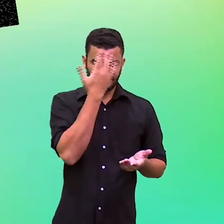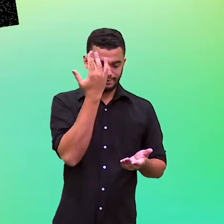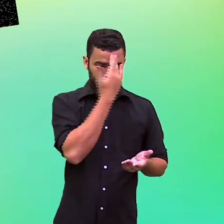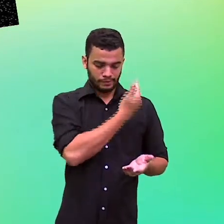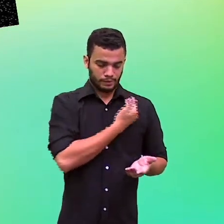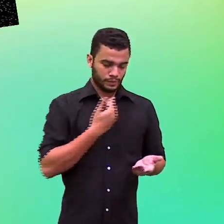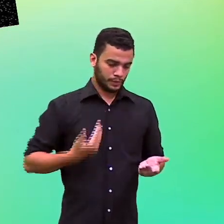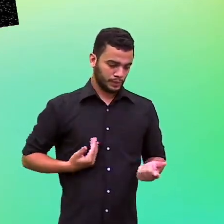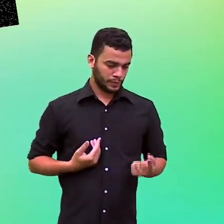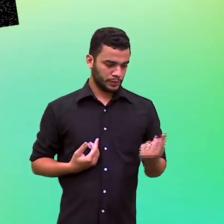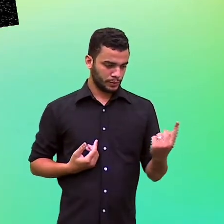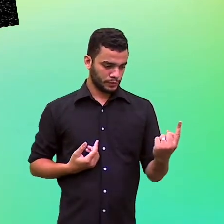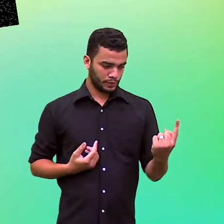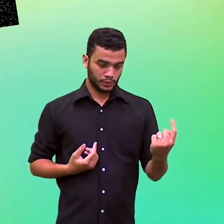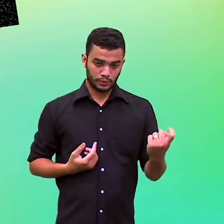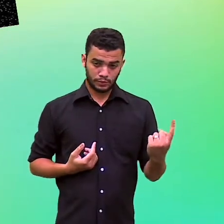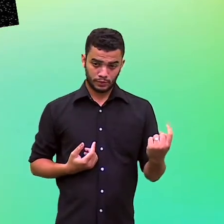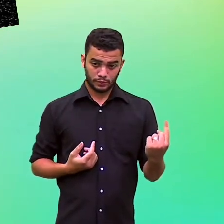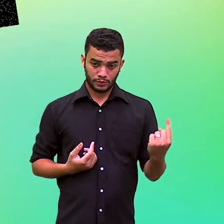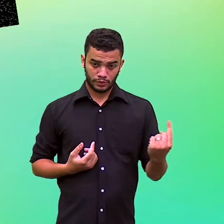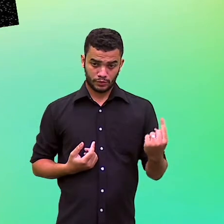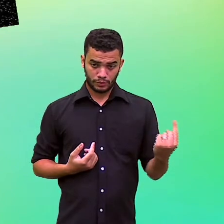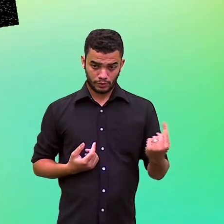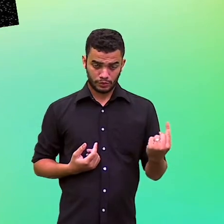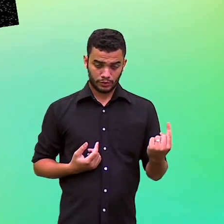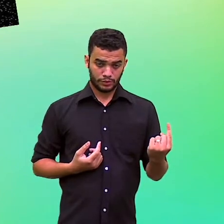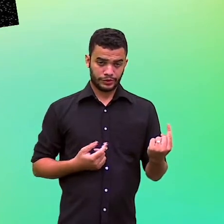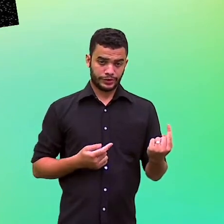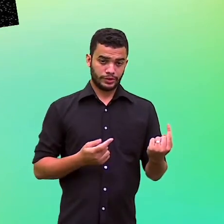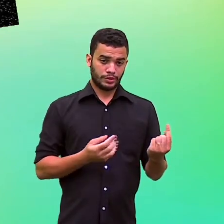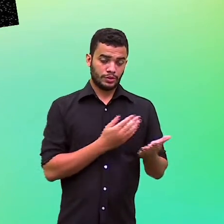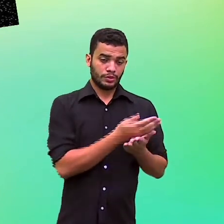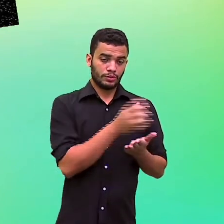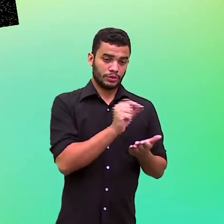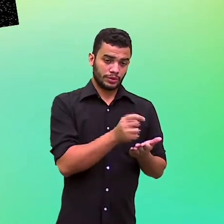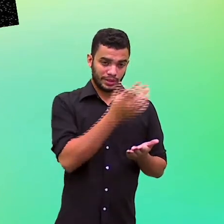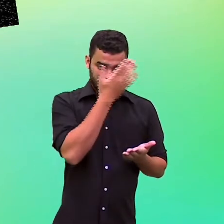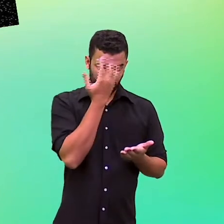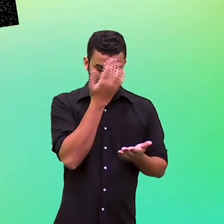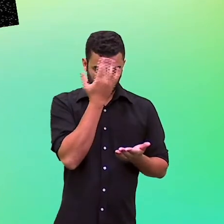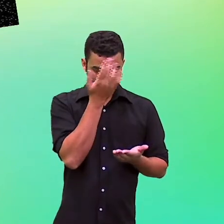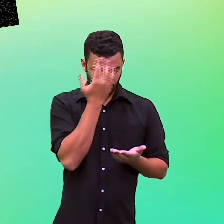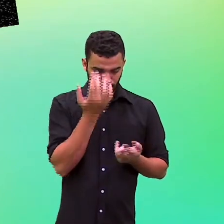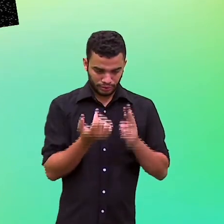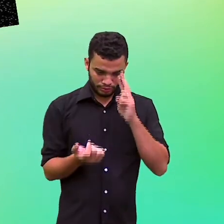Tiveram que adaptar aos regentes, que era um governo provisório,